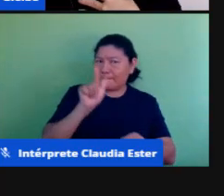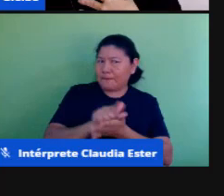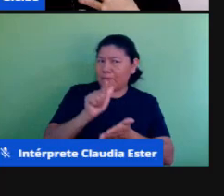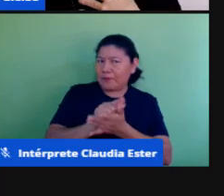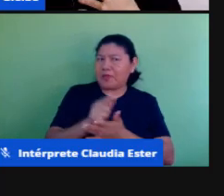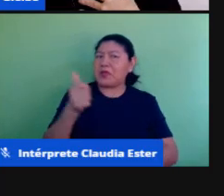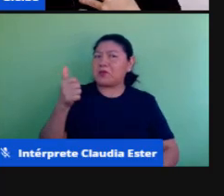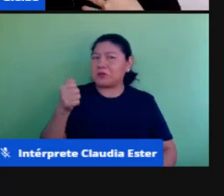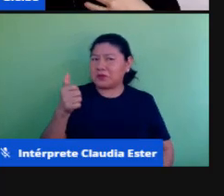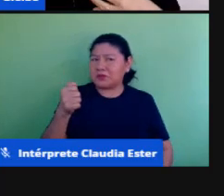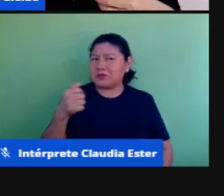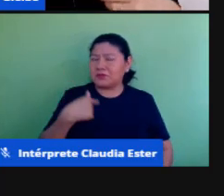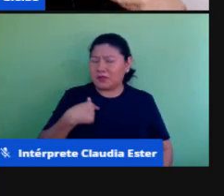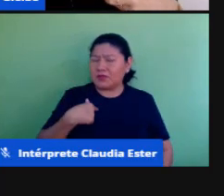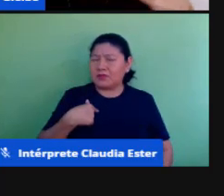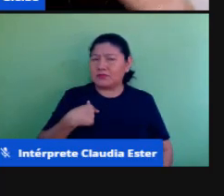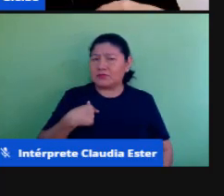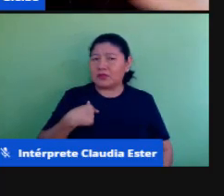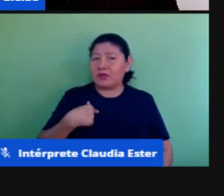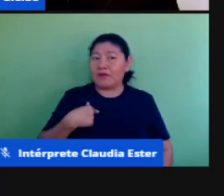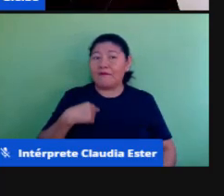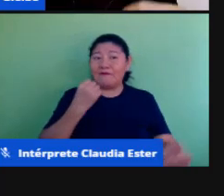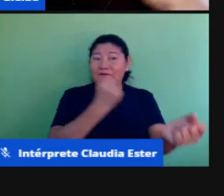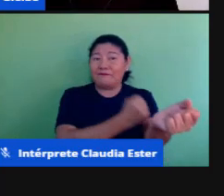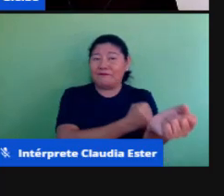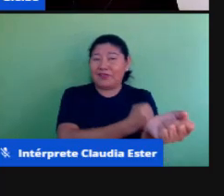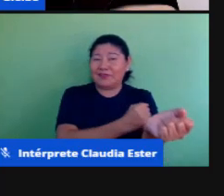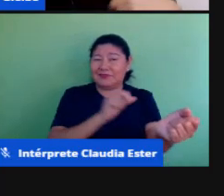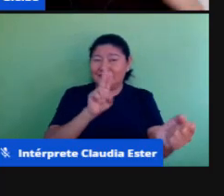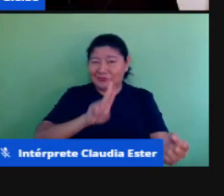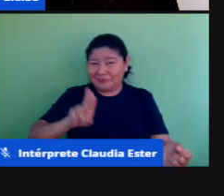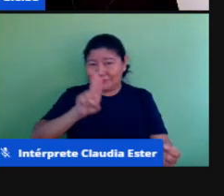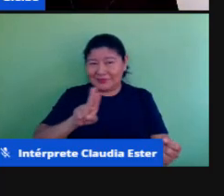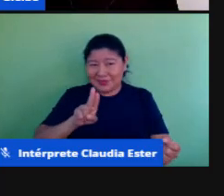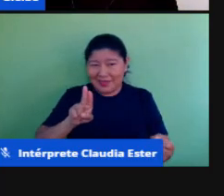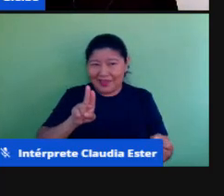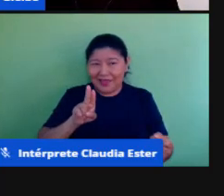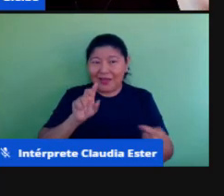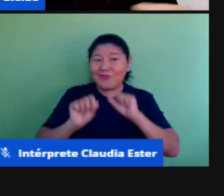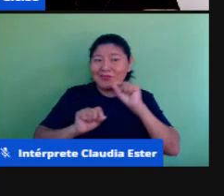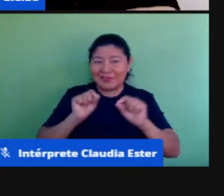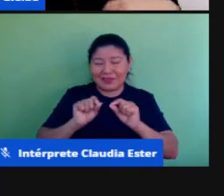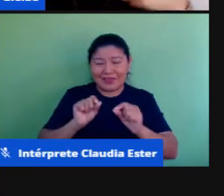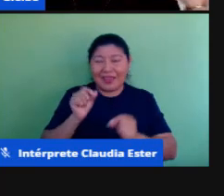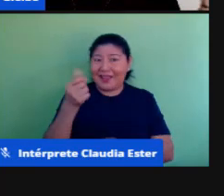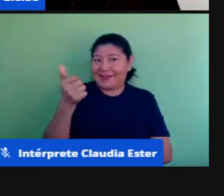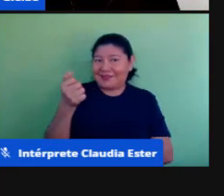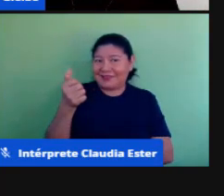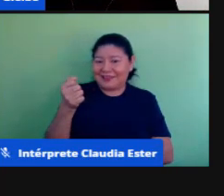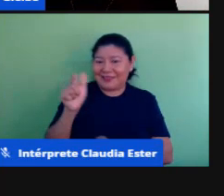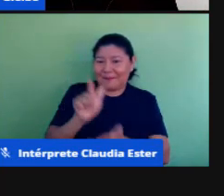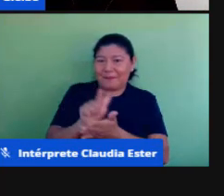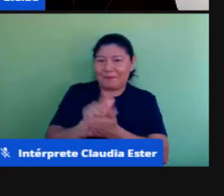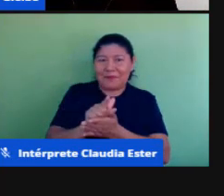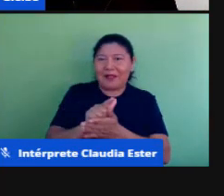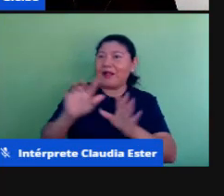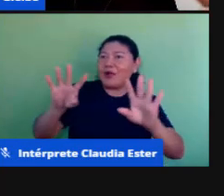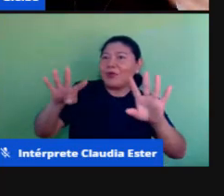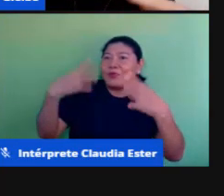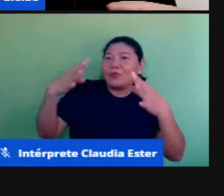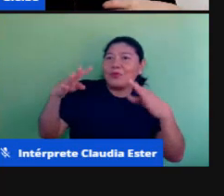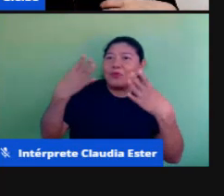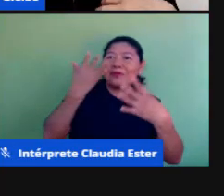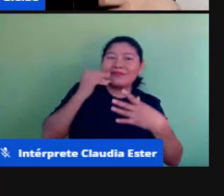muito apegada, professora, eu preciso de papel, preciso de caneta colorida, preciso chamar atenção, né?